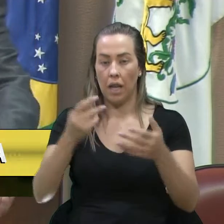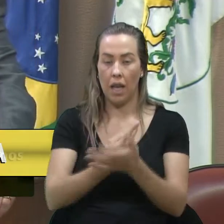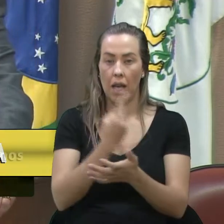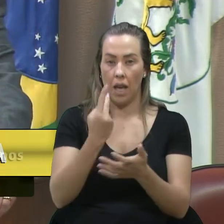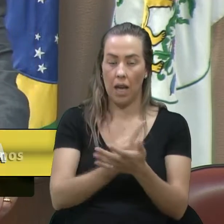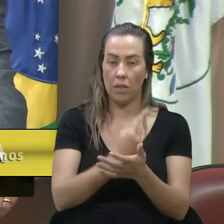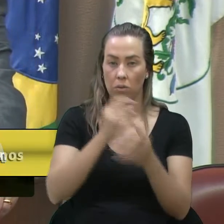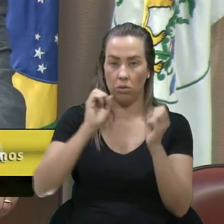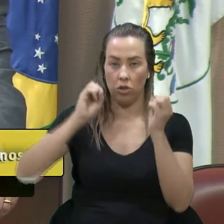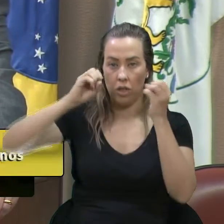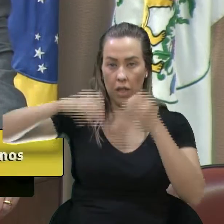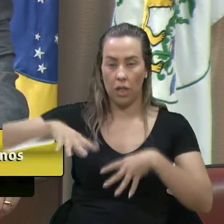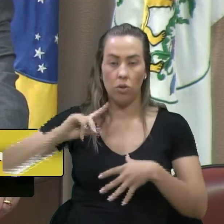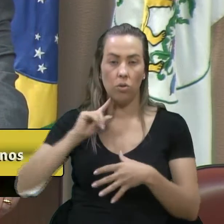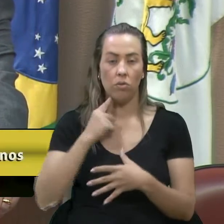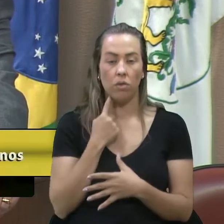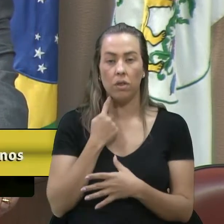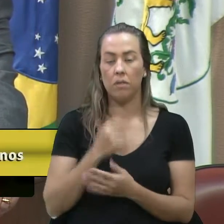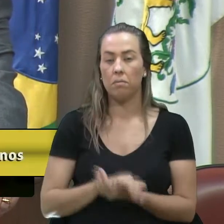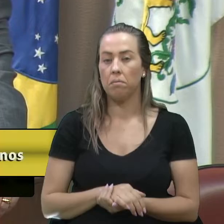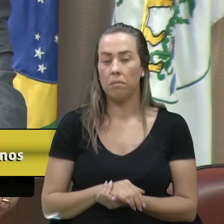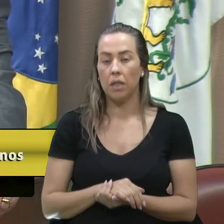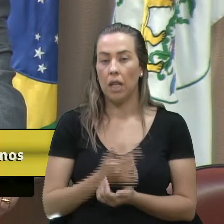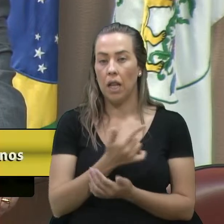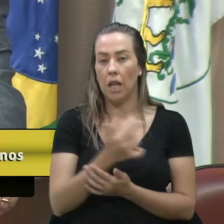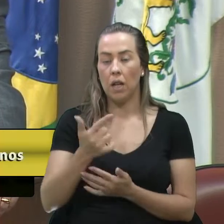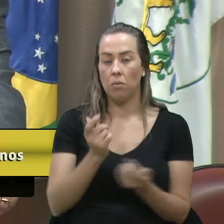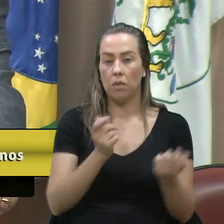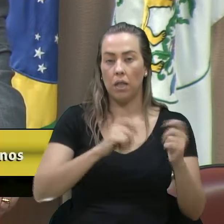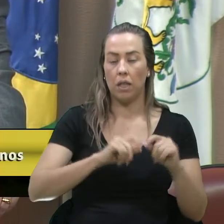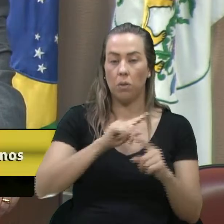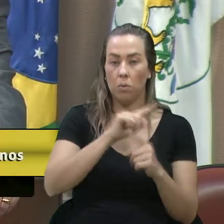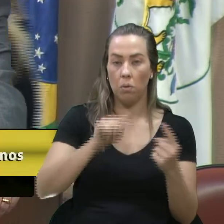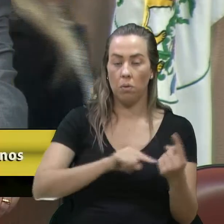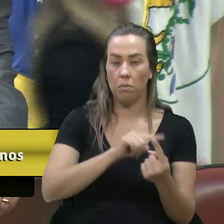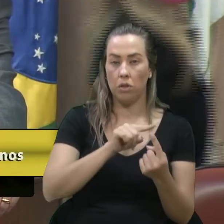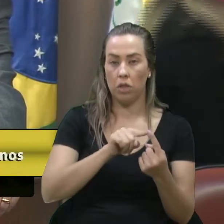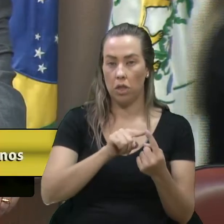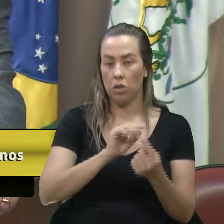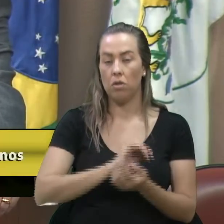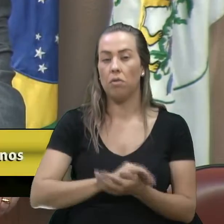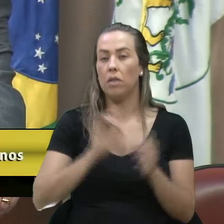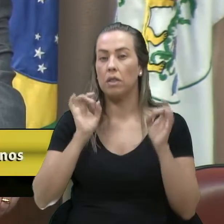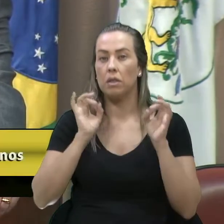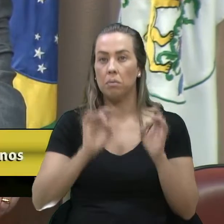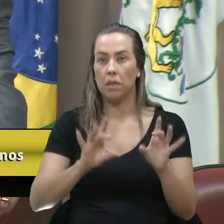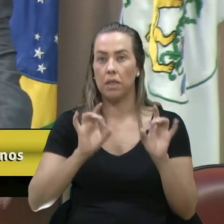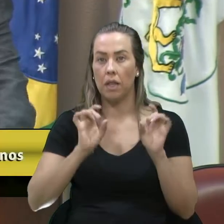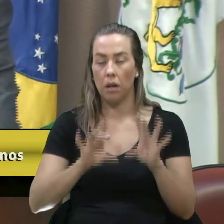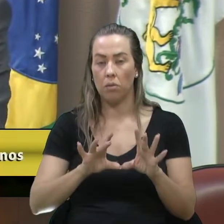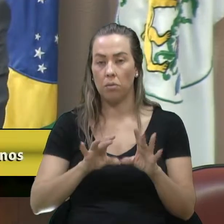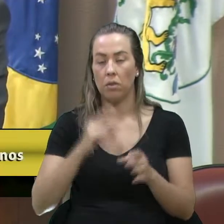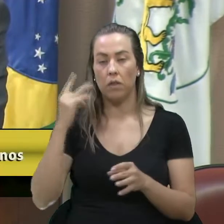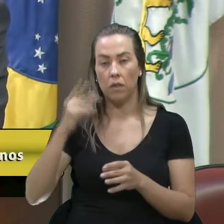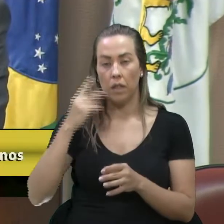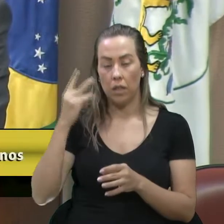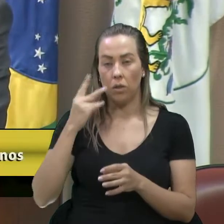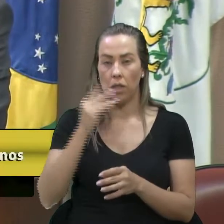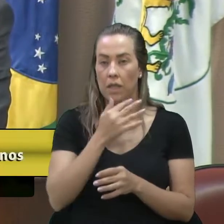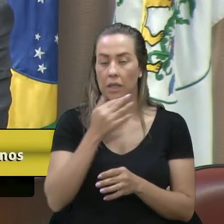dos descartes, está longe de ter alcançado seu objetivo, especialmente, vereadora